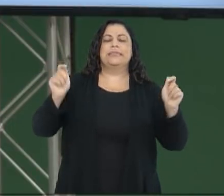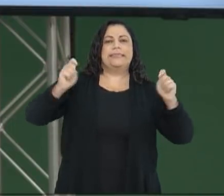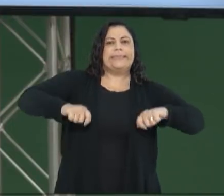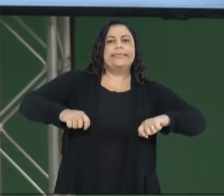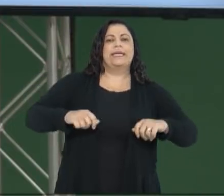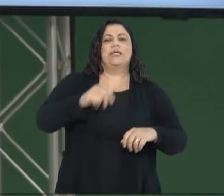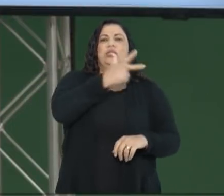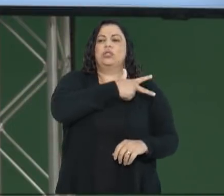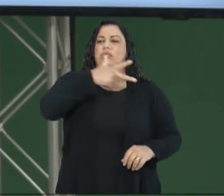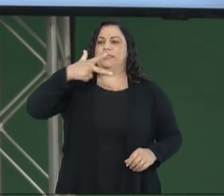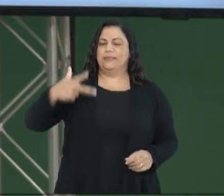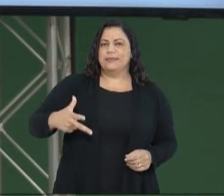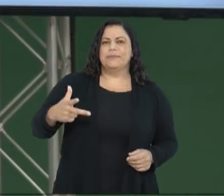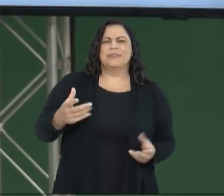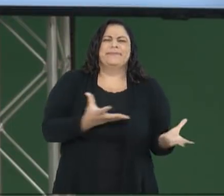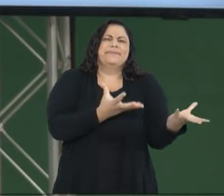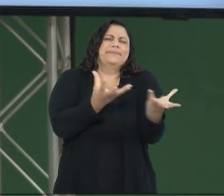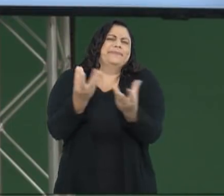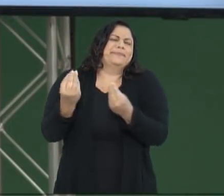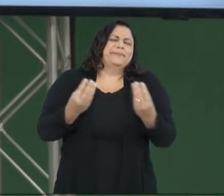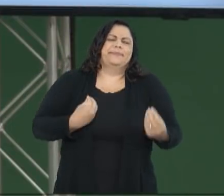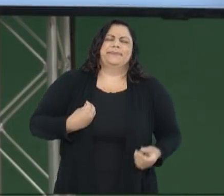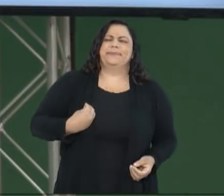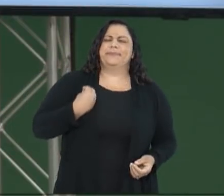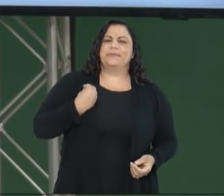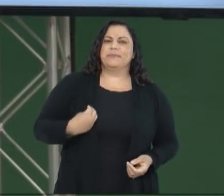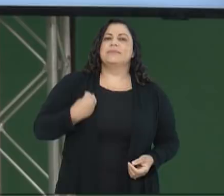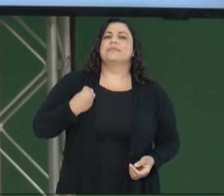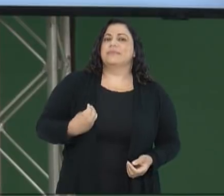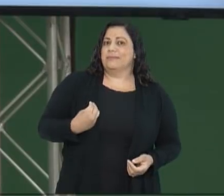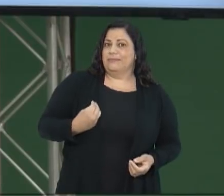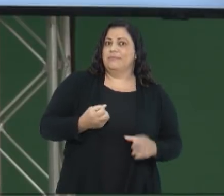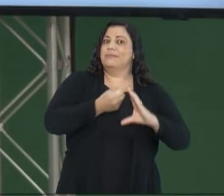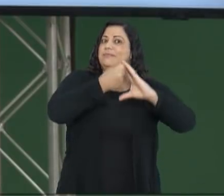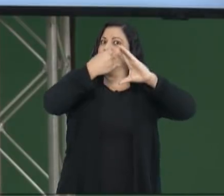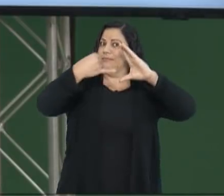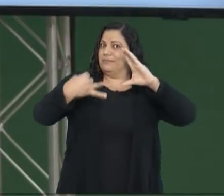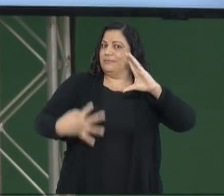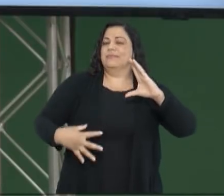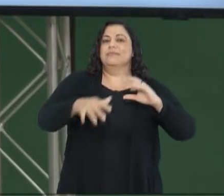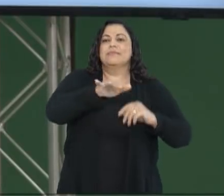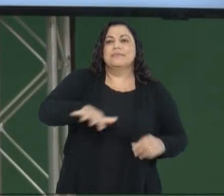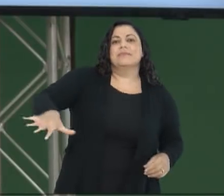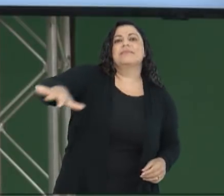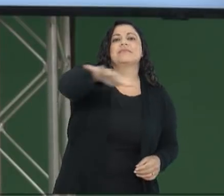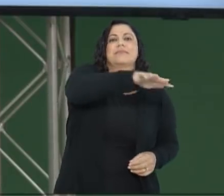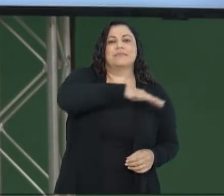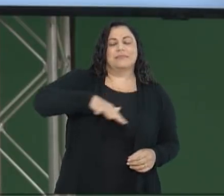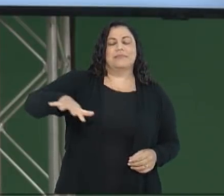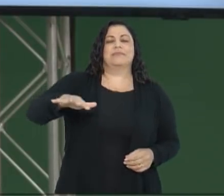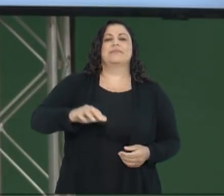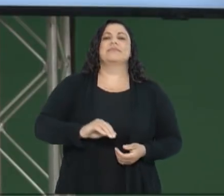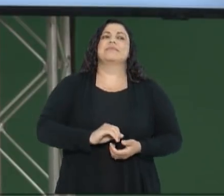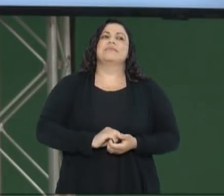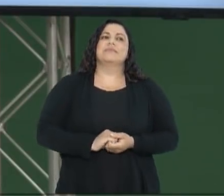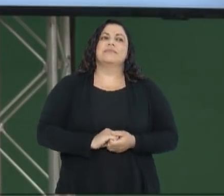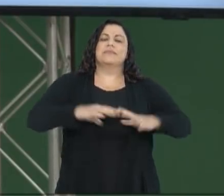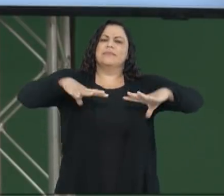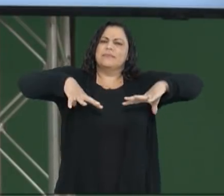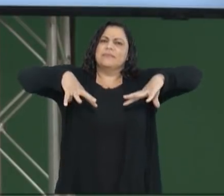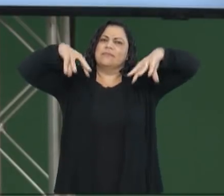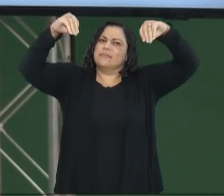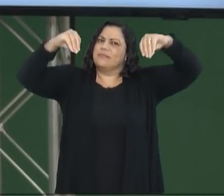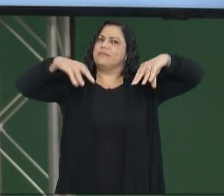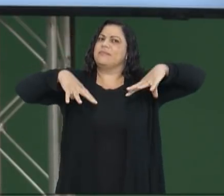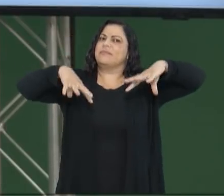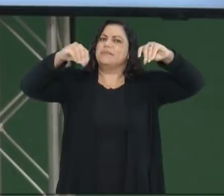Dinamarca, a gente vai ter muito essa presença, né? Na característica do espaço geográfico da Dinamarca. Os castelos ali,